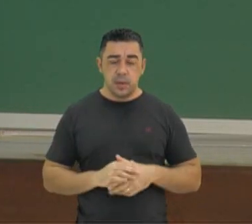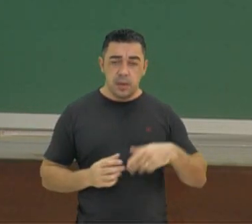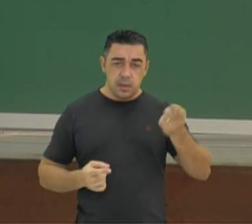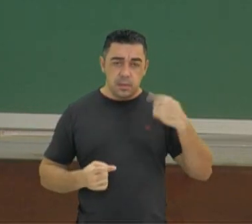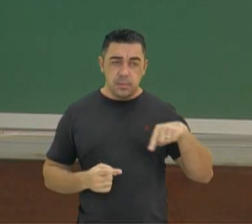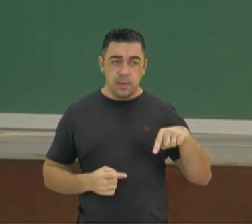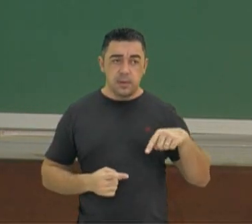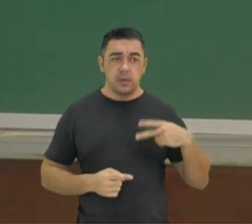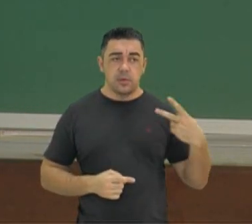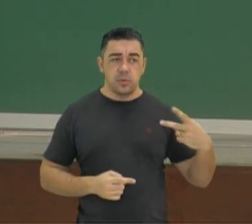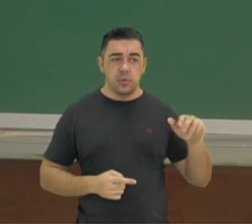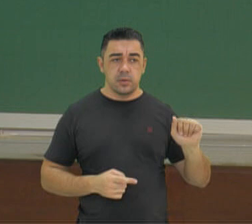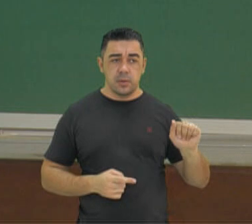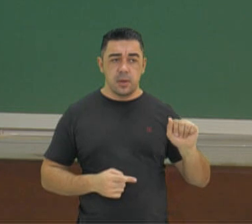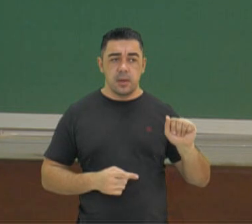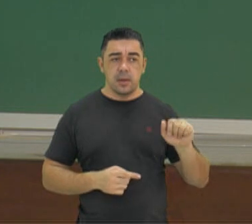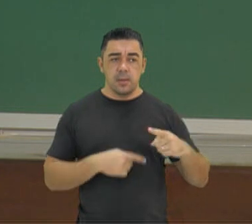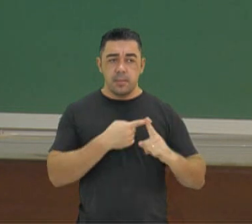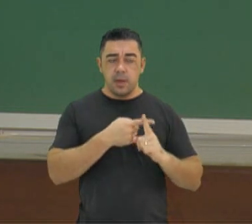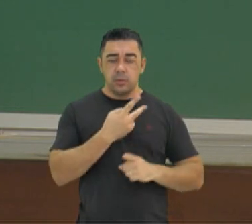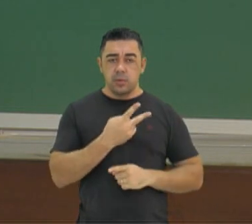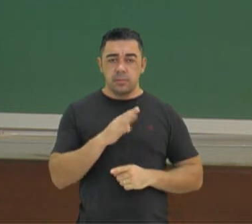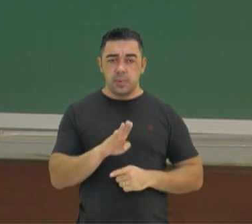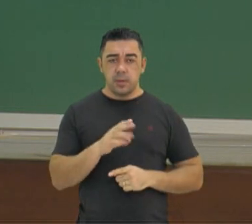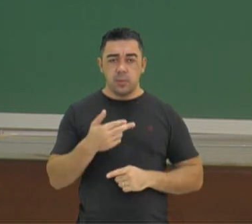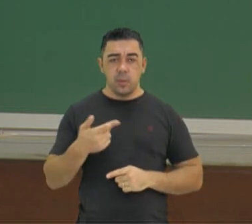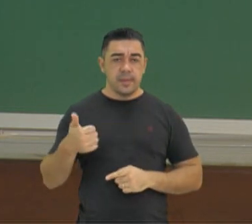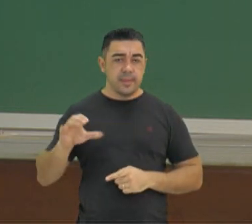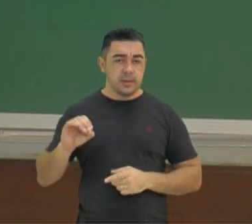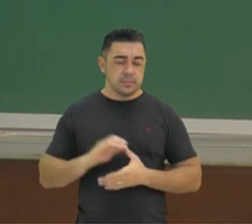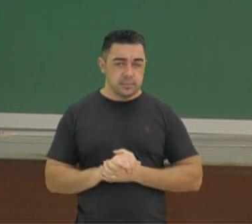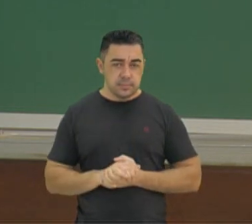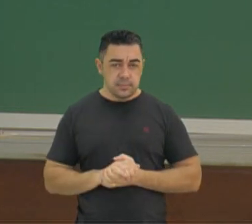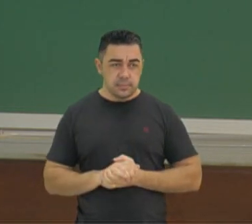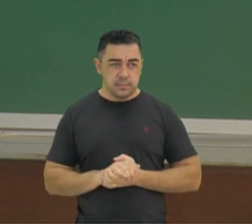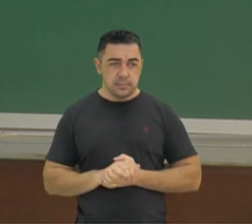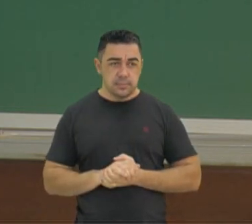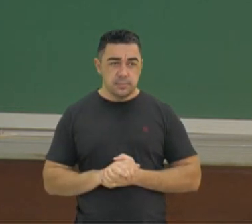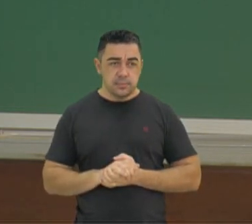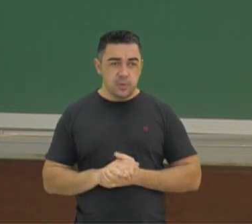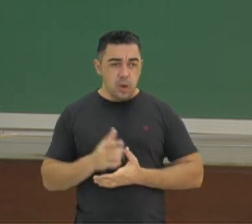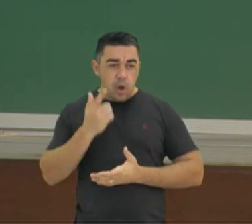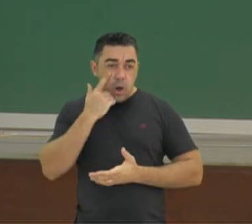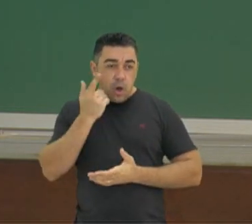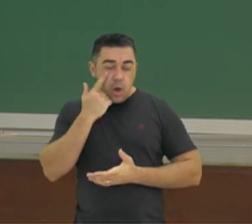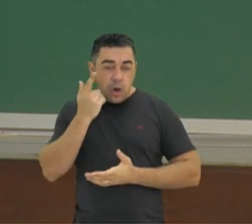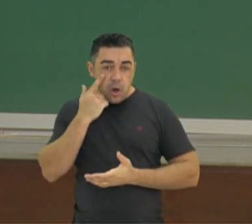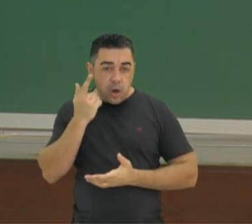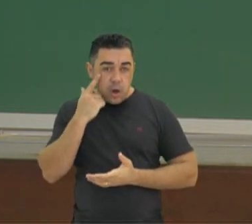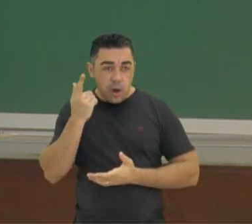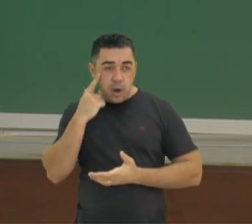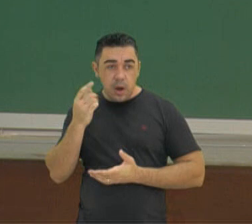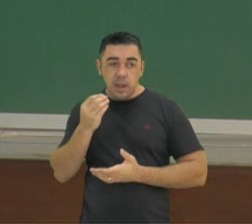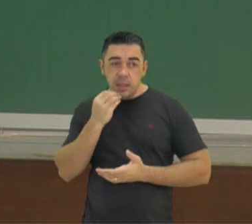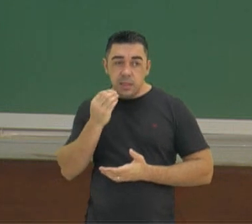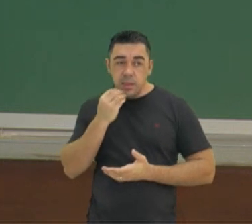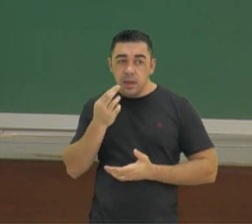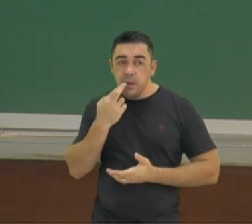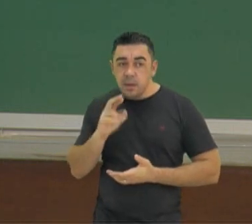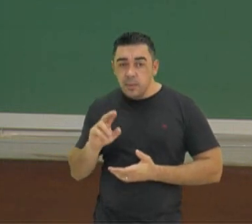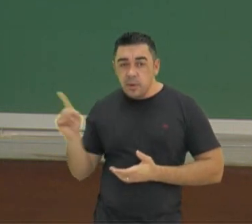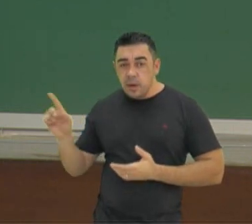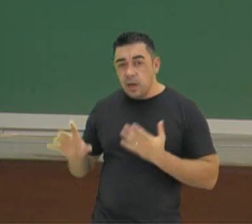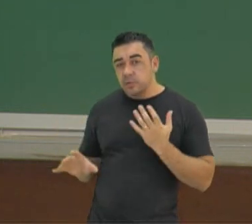segunda equação, 2A mais 2B igual a 10. Olha o que acontece quando eu tento resolver esse